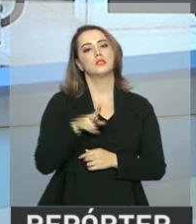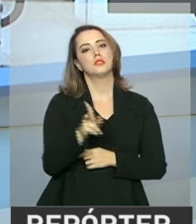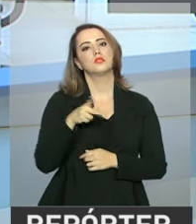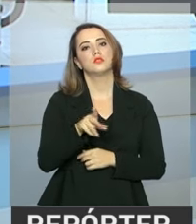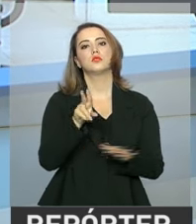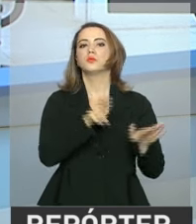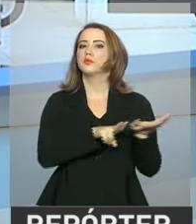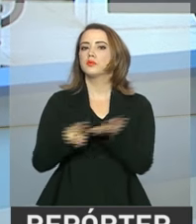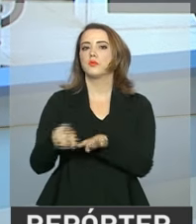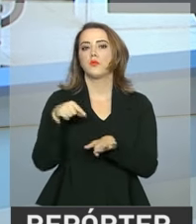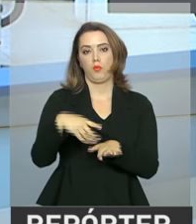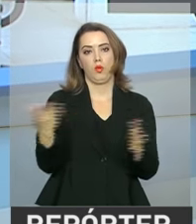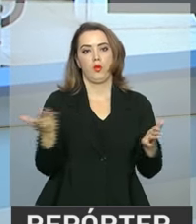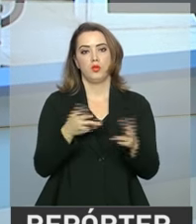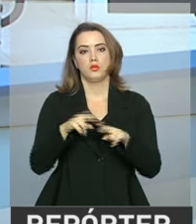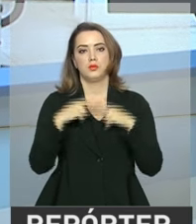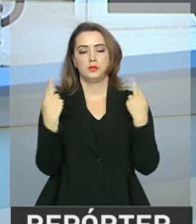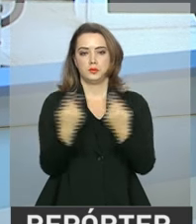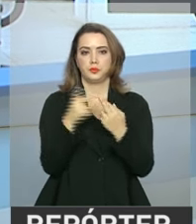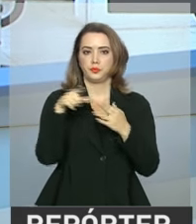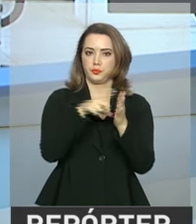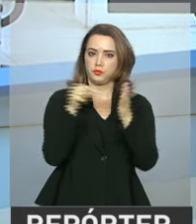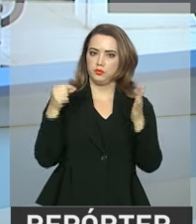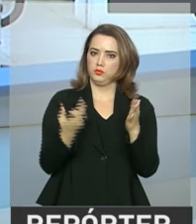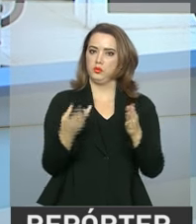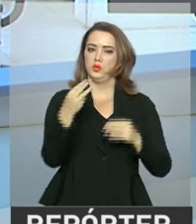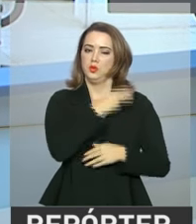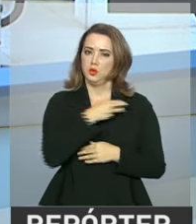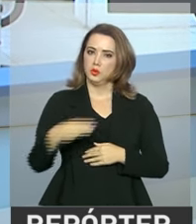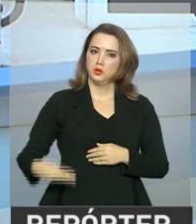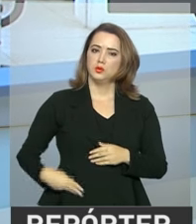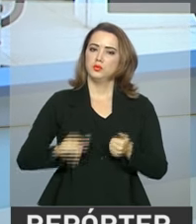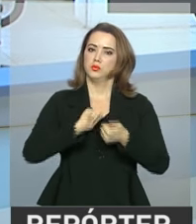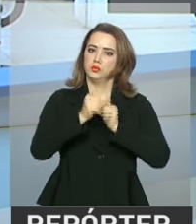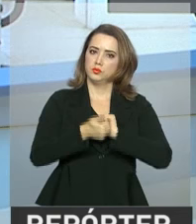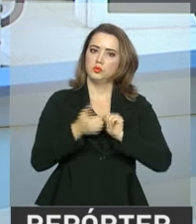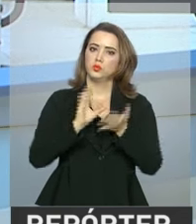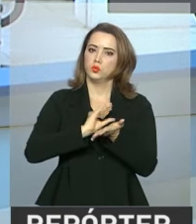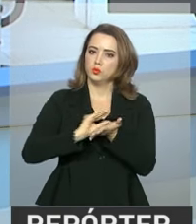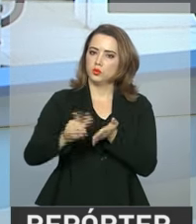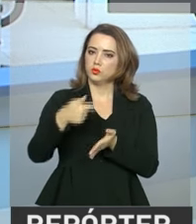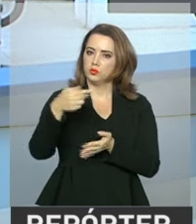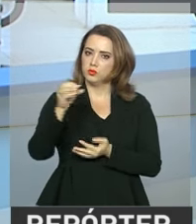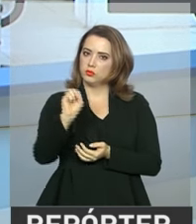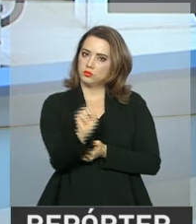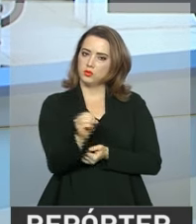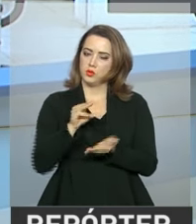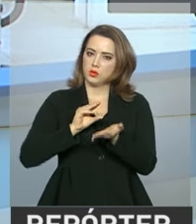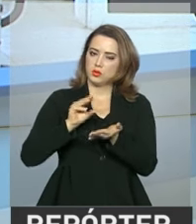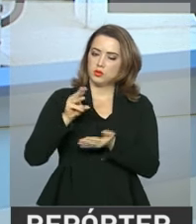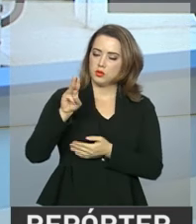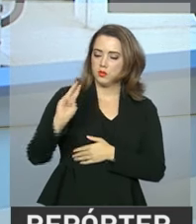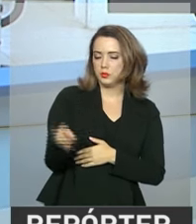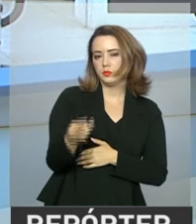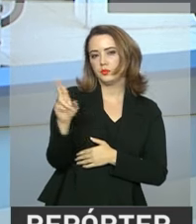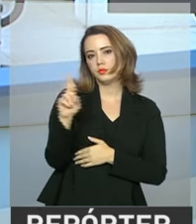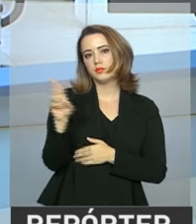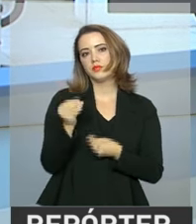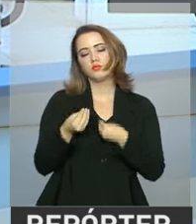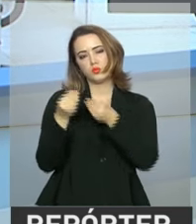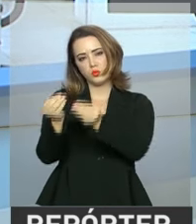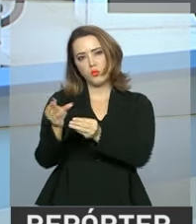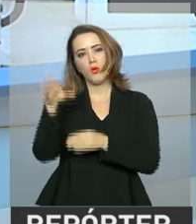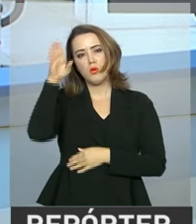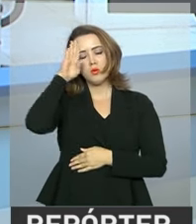no Palácio do Planalto. Segundo o ministro do Esporte, o governo decidiu liberar 78 milhões de reais para as Forças